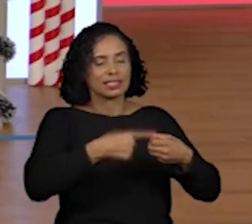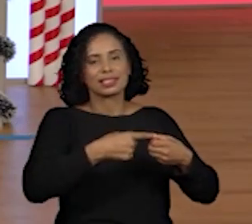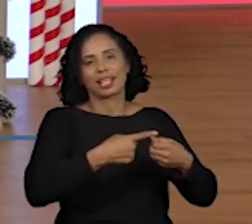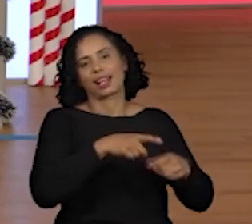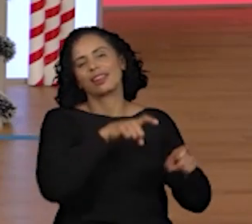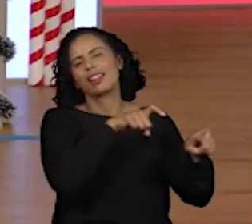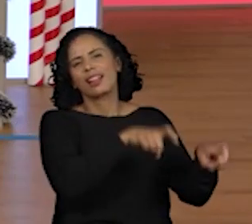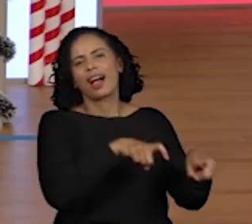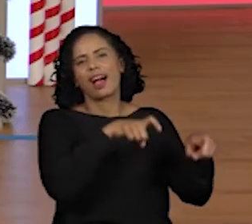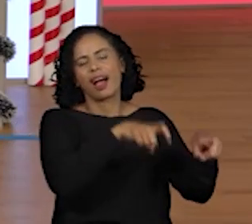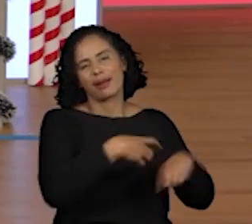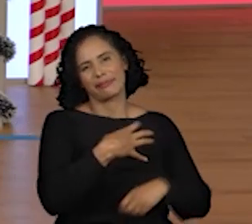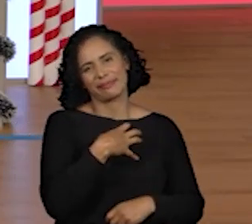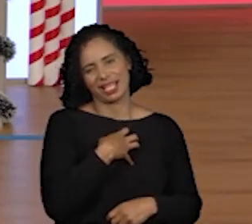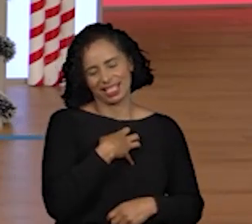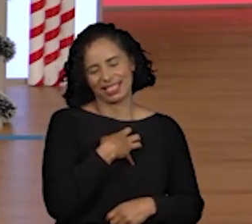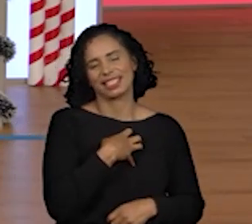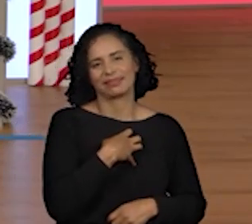da Bahia.